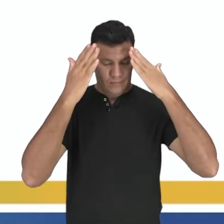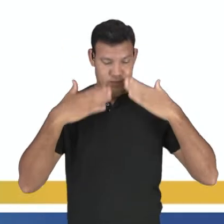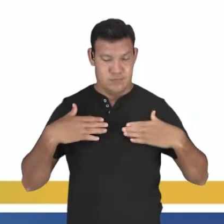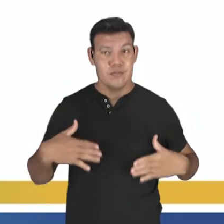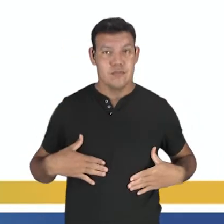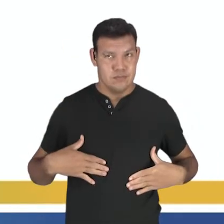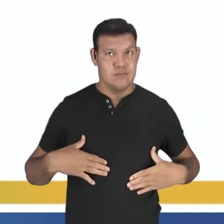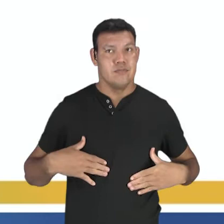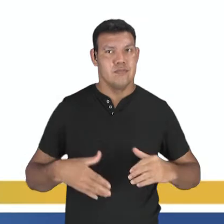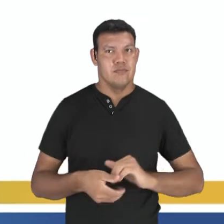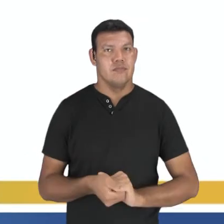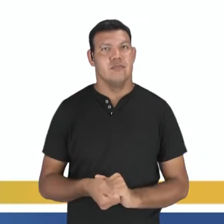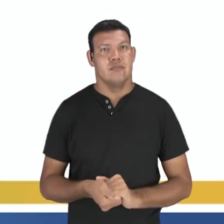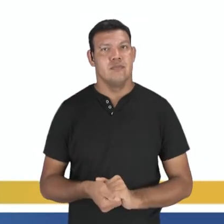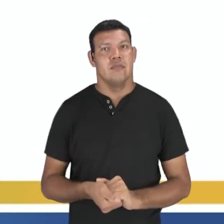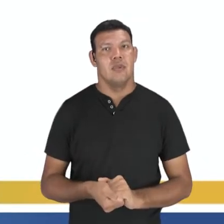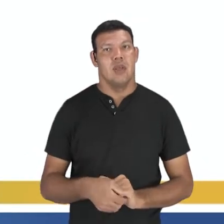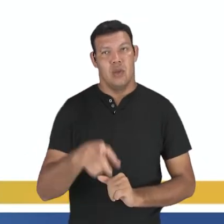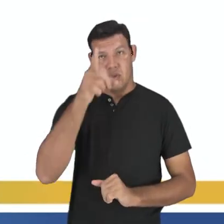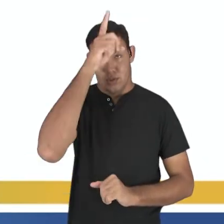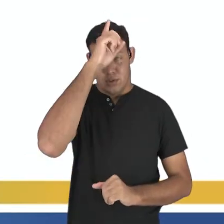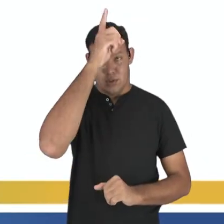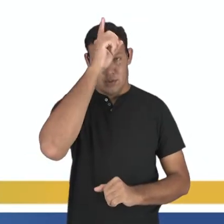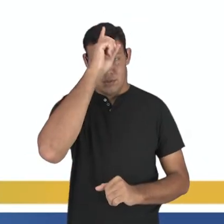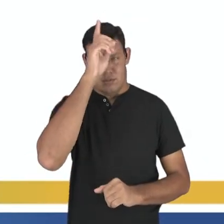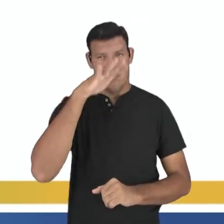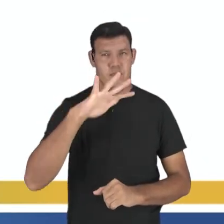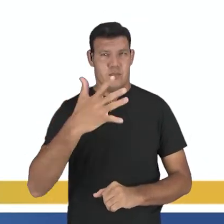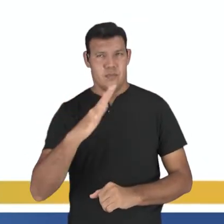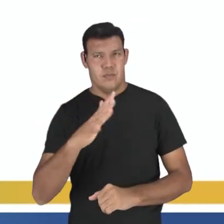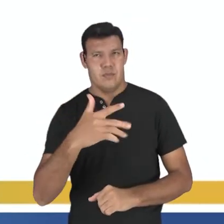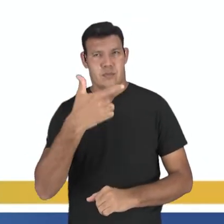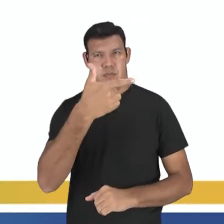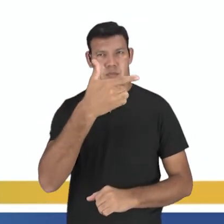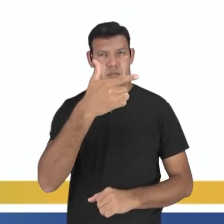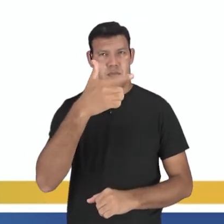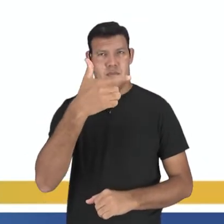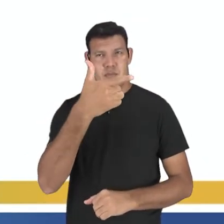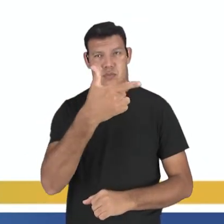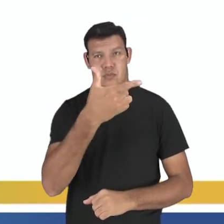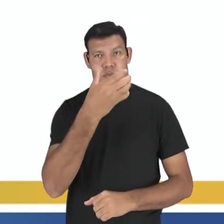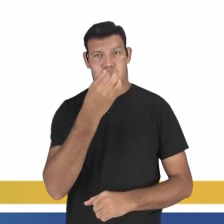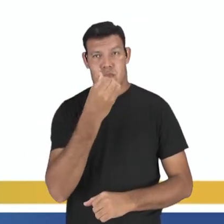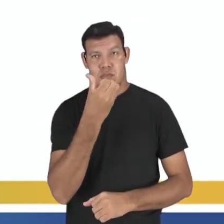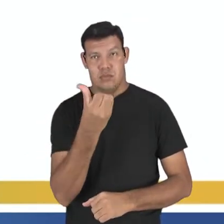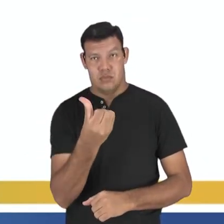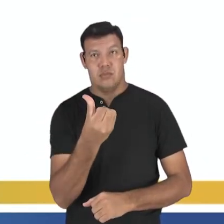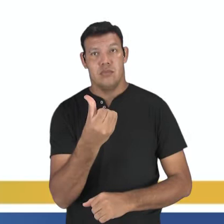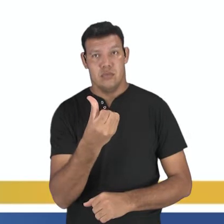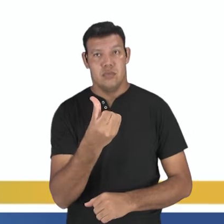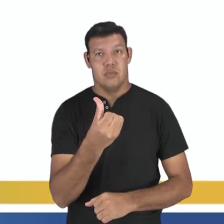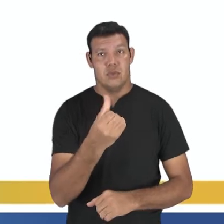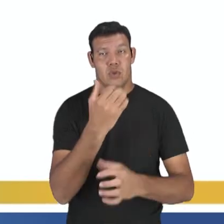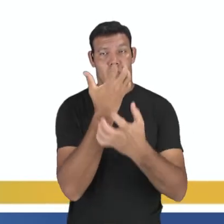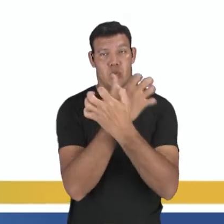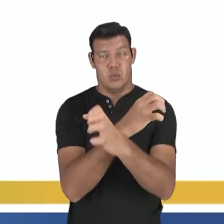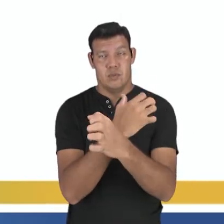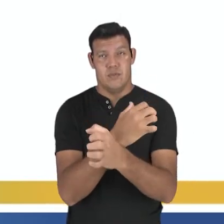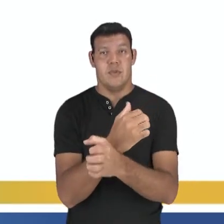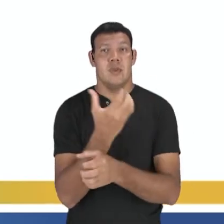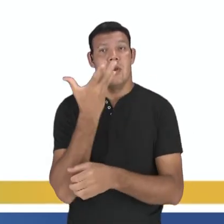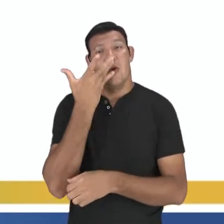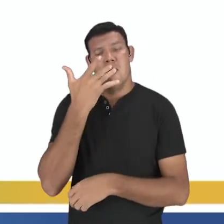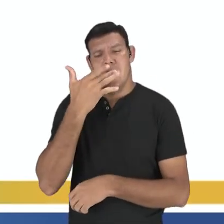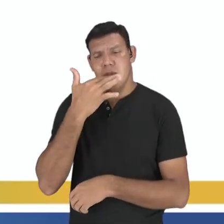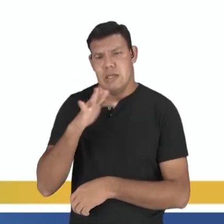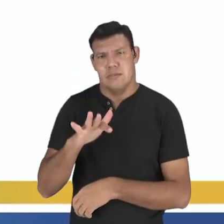ele possui aí, né, um indivíduo adulto, no mínimo aí tem cerca de 206 ossos. Já quando nós somos crianças, esse